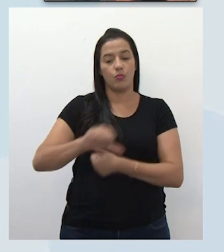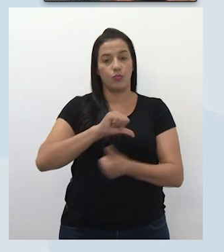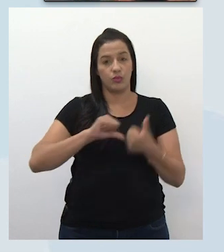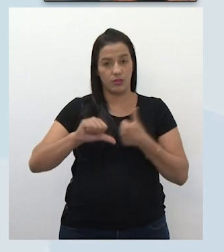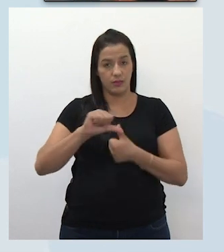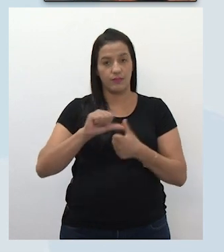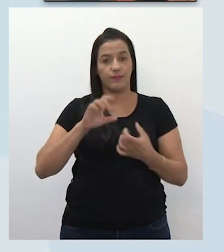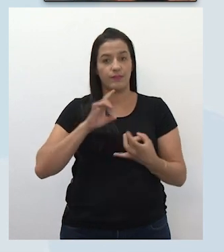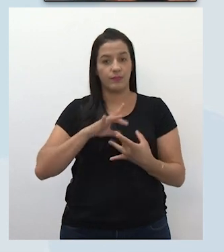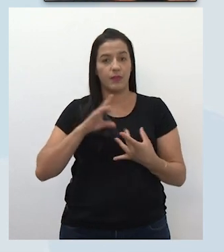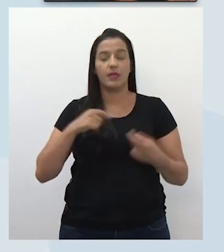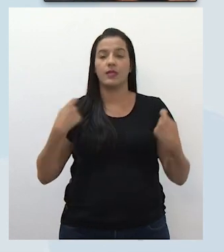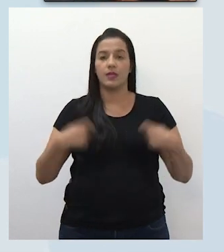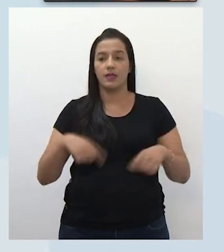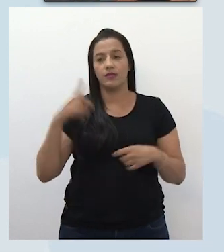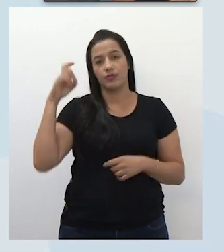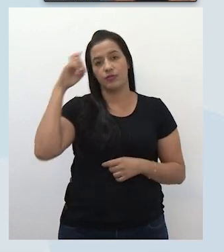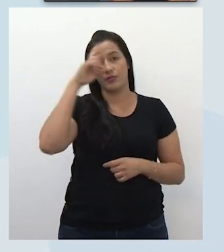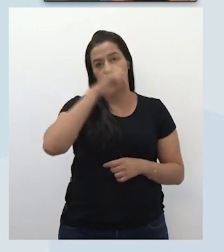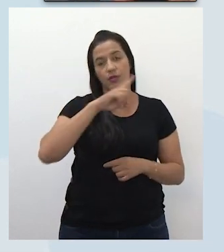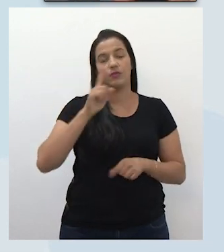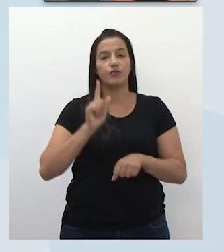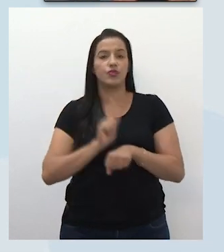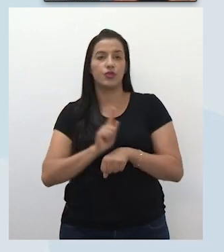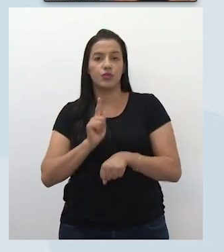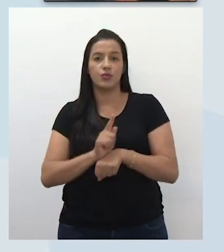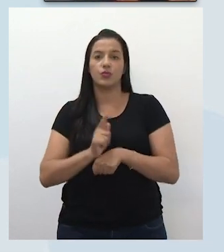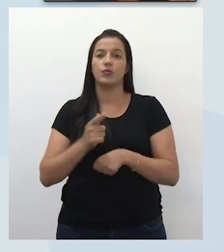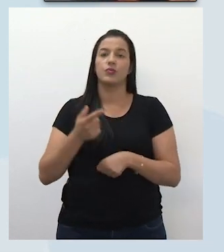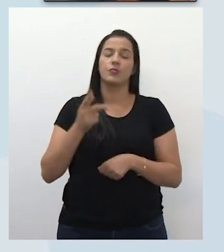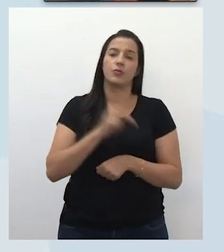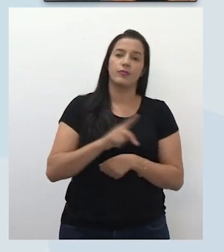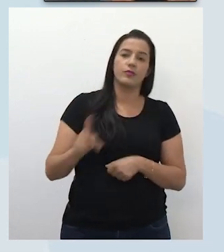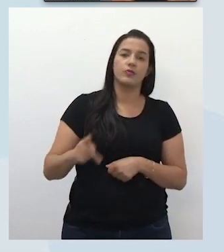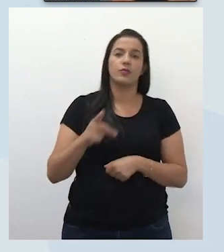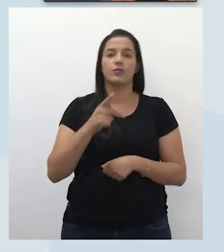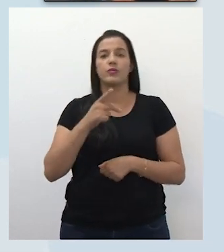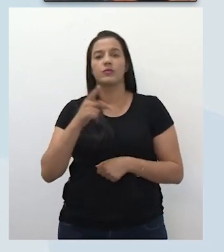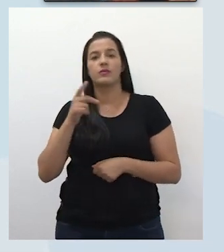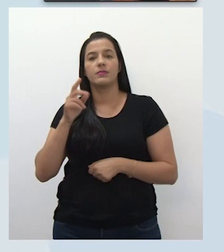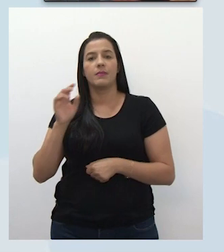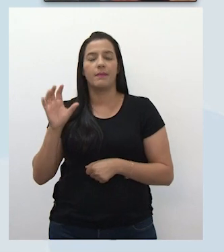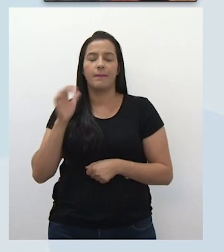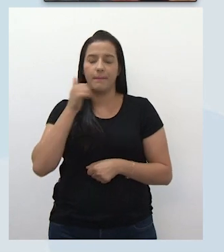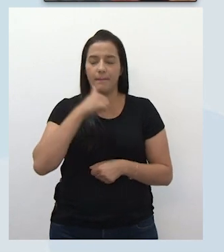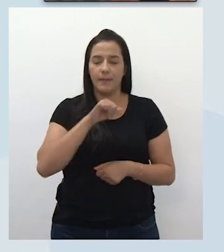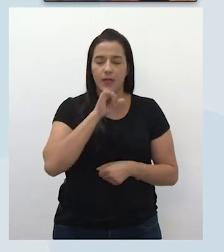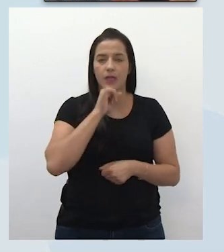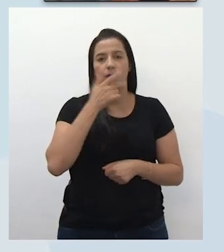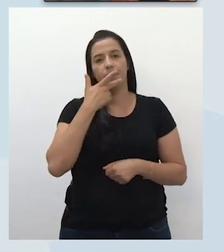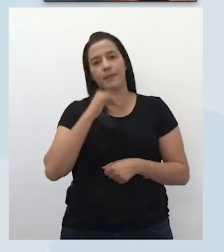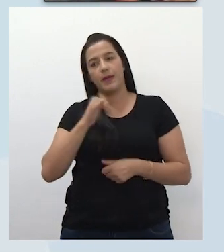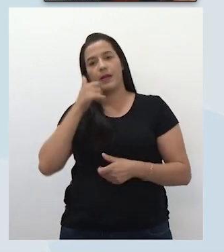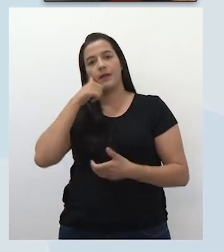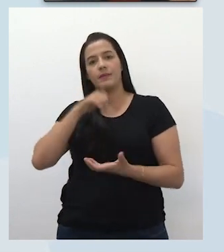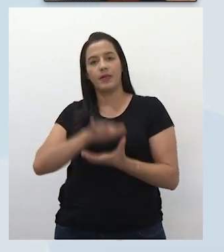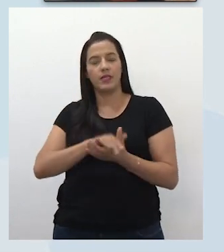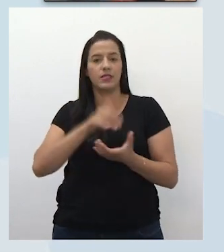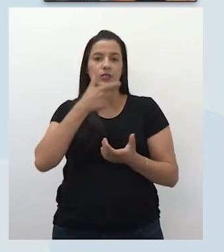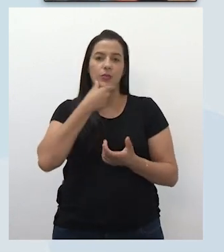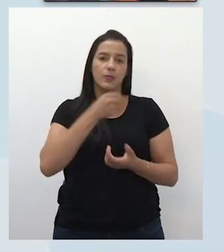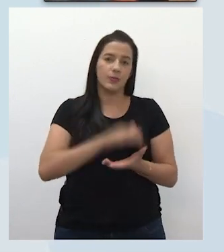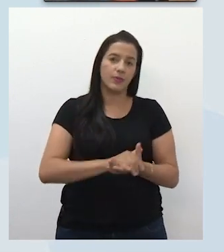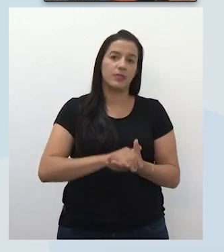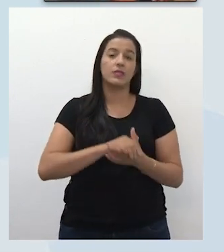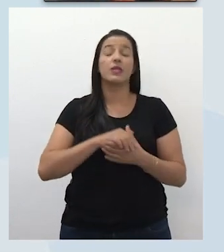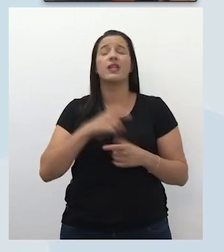grande desafio para os gestores, professores, pais, maridos, esposas, todo tipo de relação, né? Por que ele é